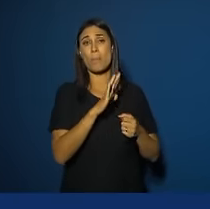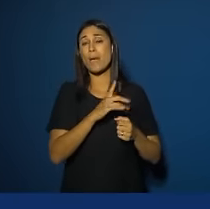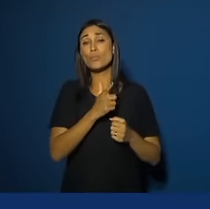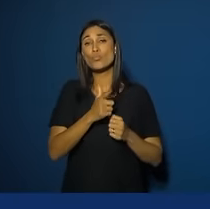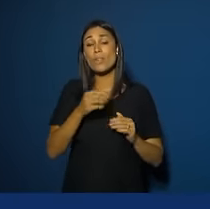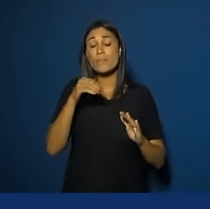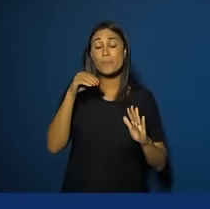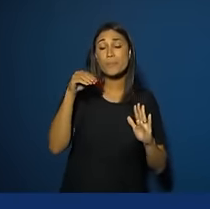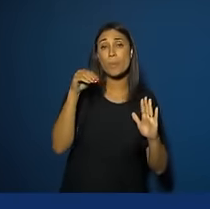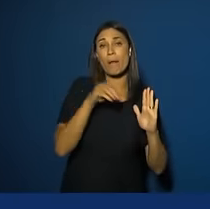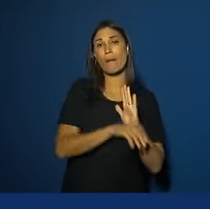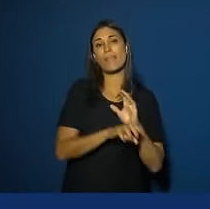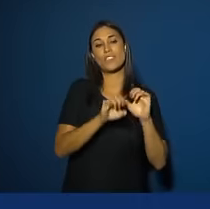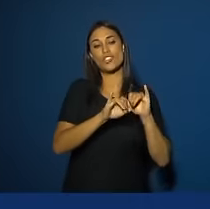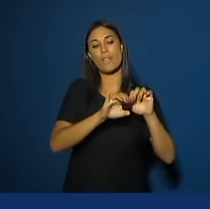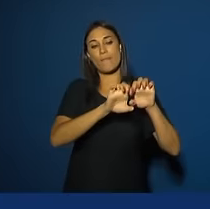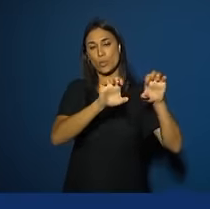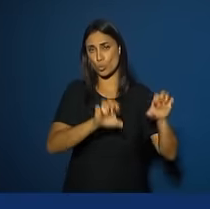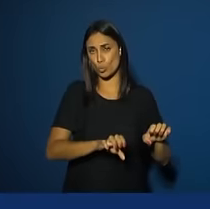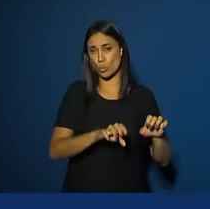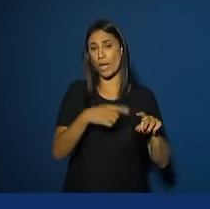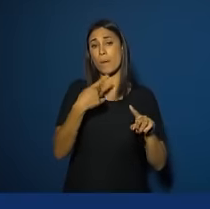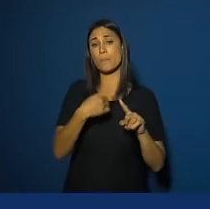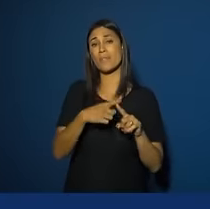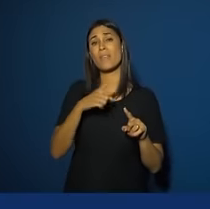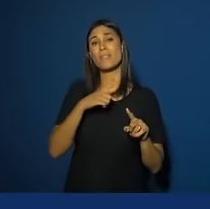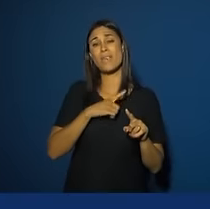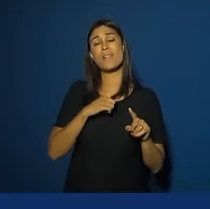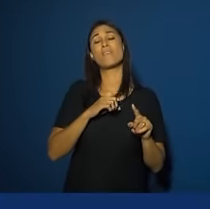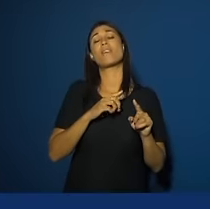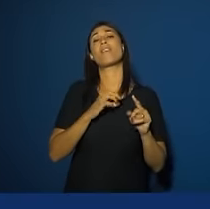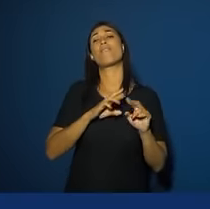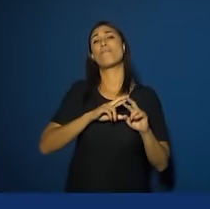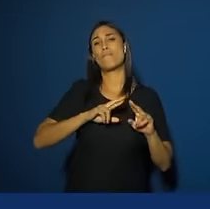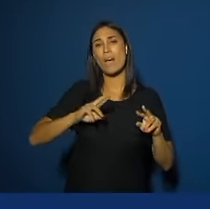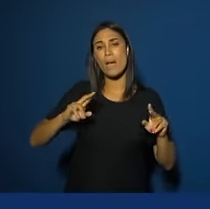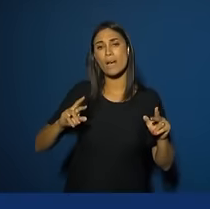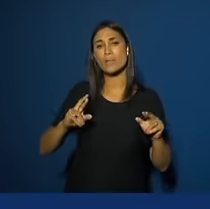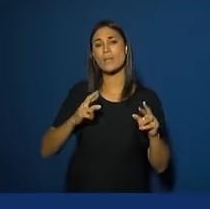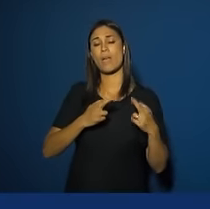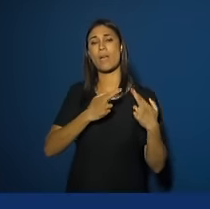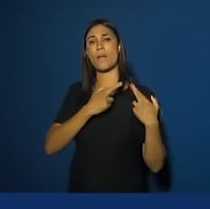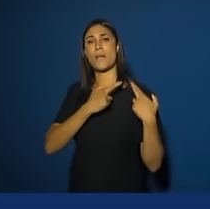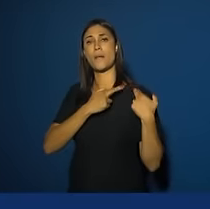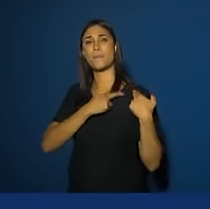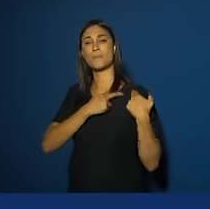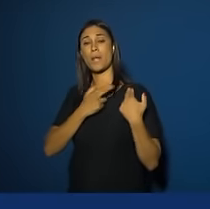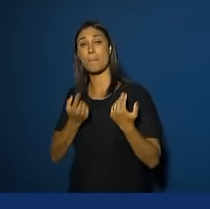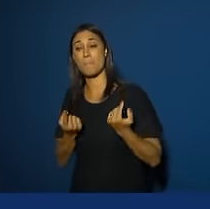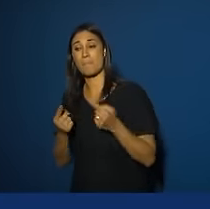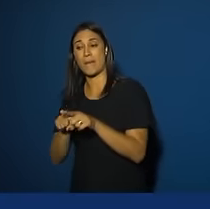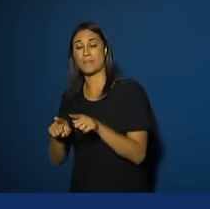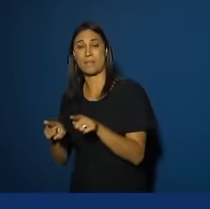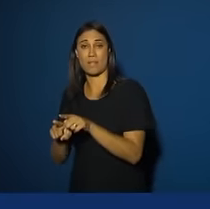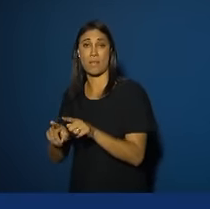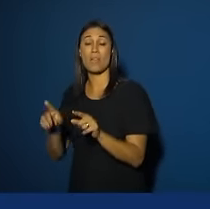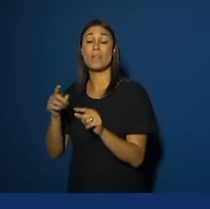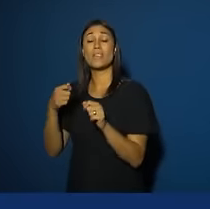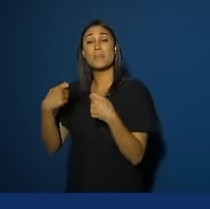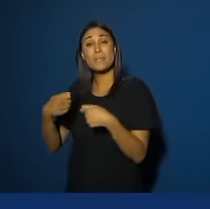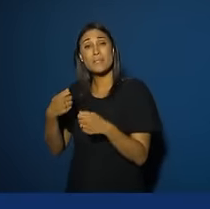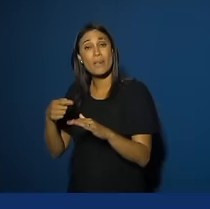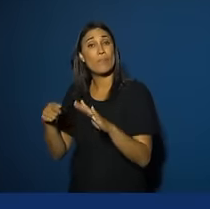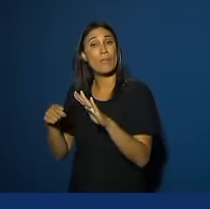em investimento em infraestrutura, porque a gente fez várias concessões ao longo dos anos, e as empresas de infraestrutura que fazem investimento em infraestrutura tiveram que